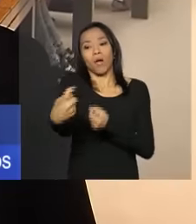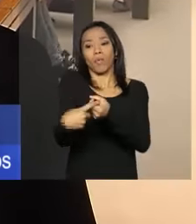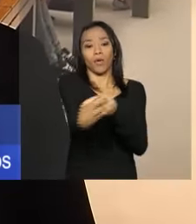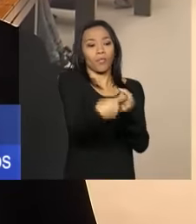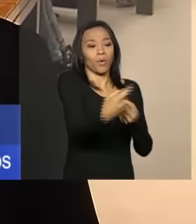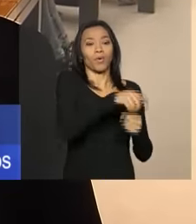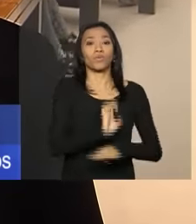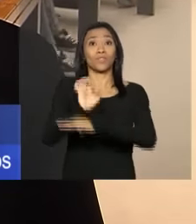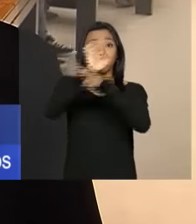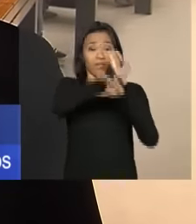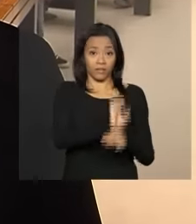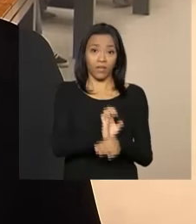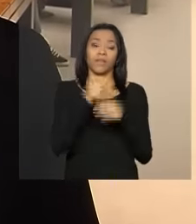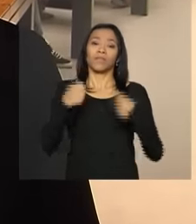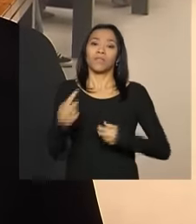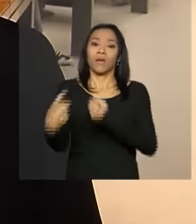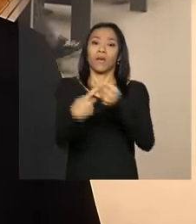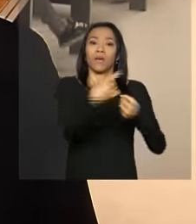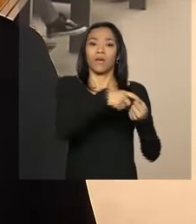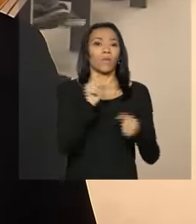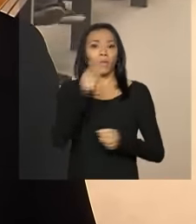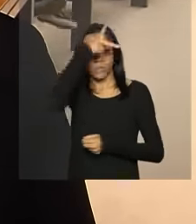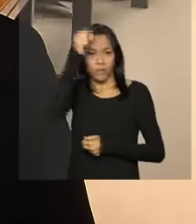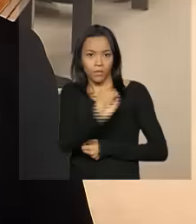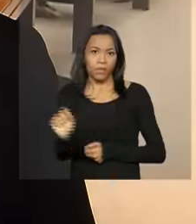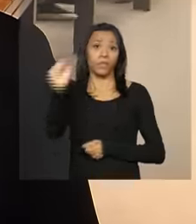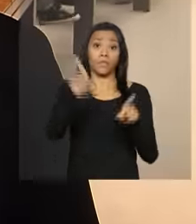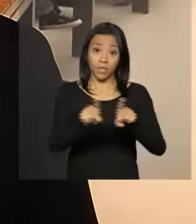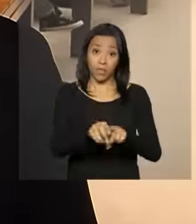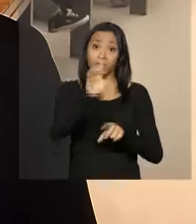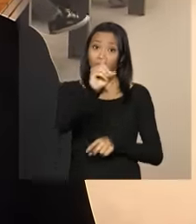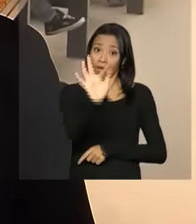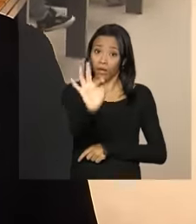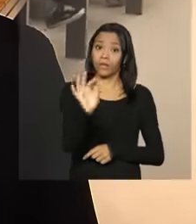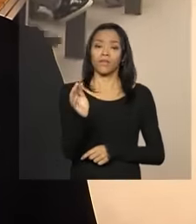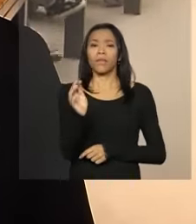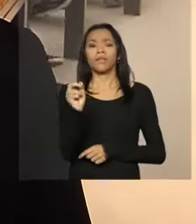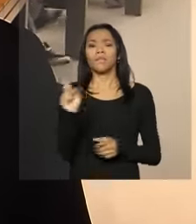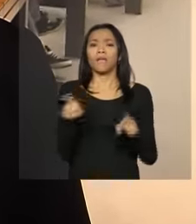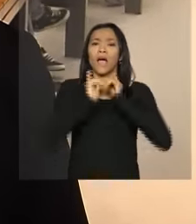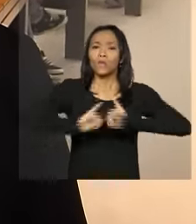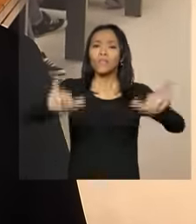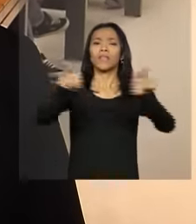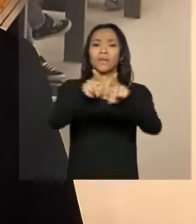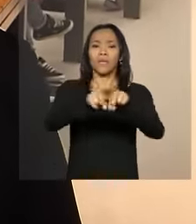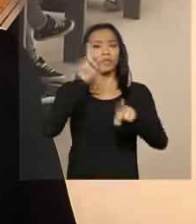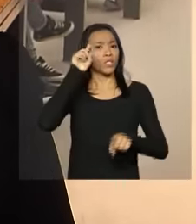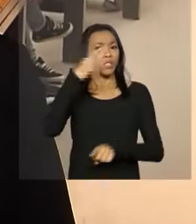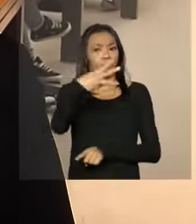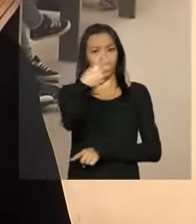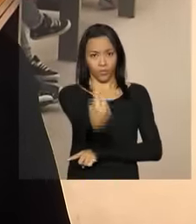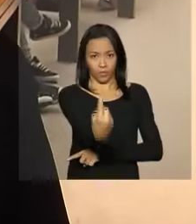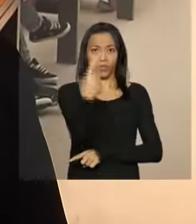governos estaduais com os governos municipais e o distrito Federal e também anunciar que no dia 31 então